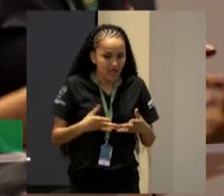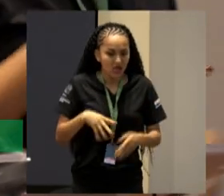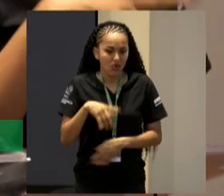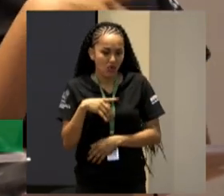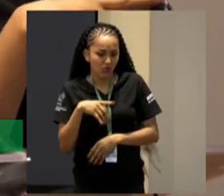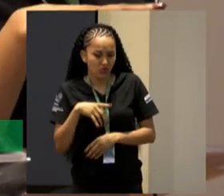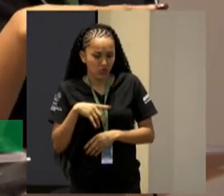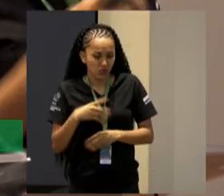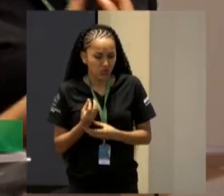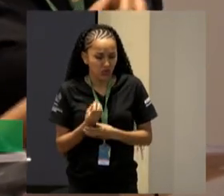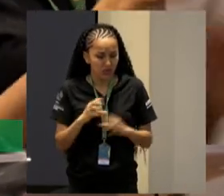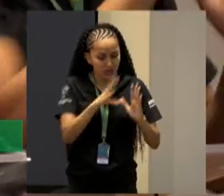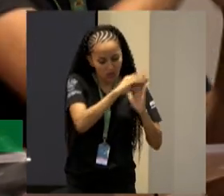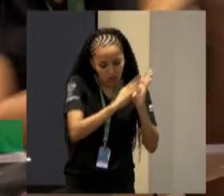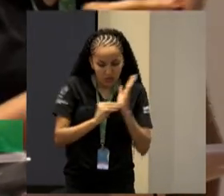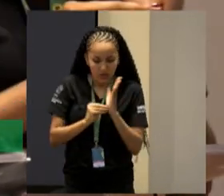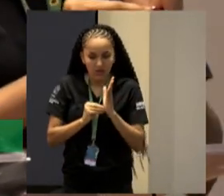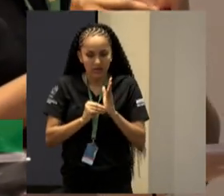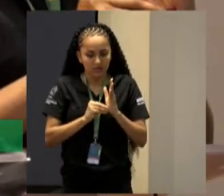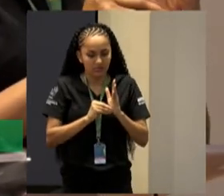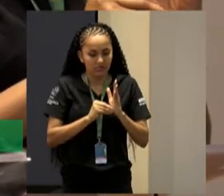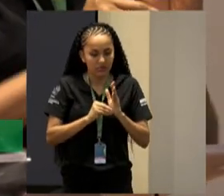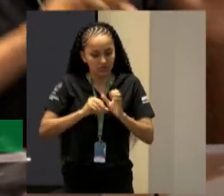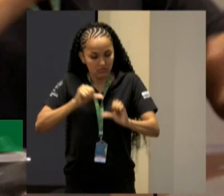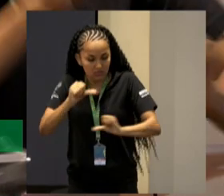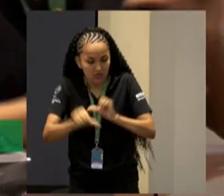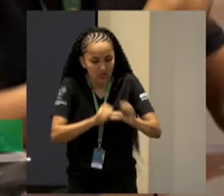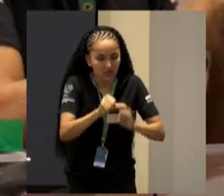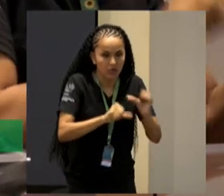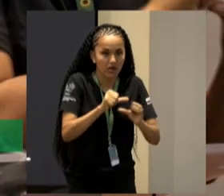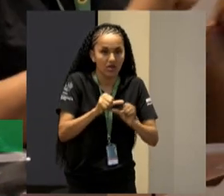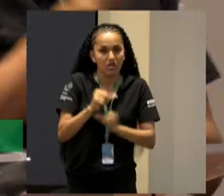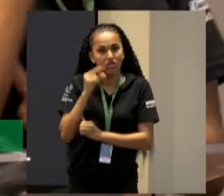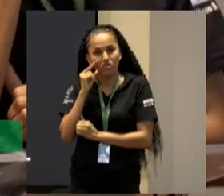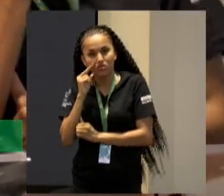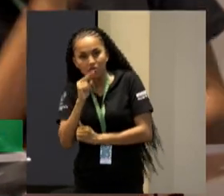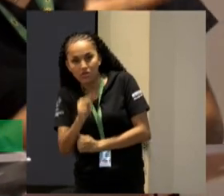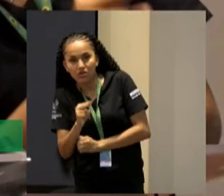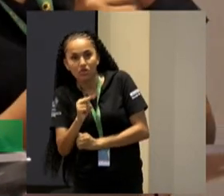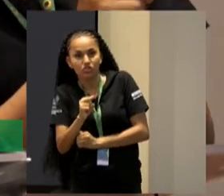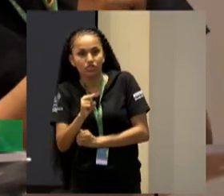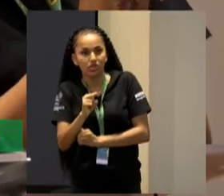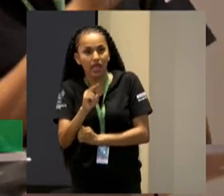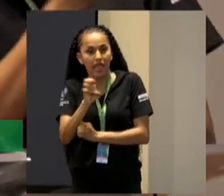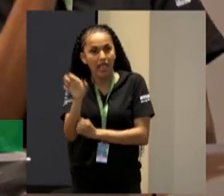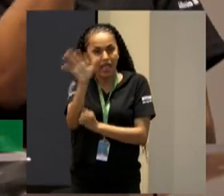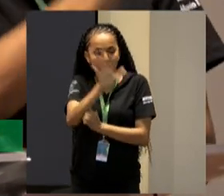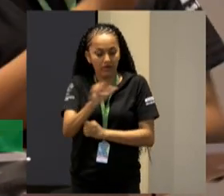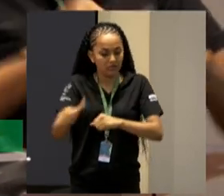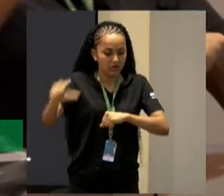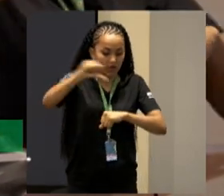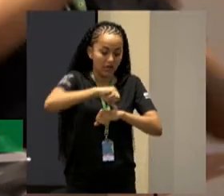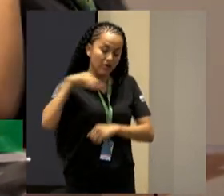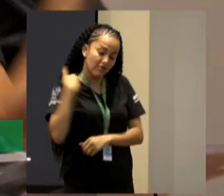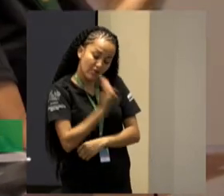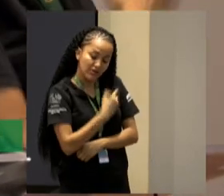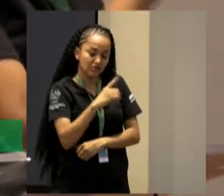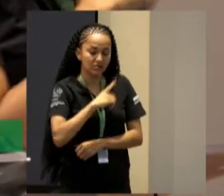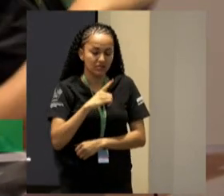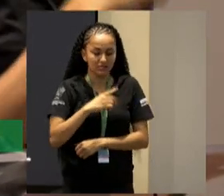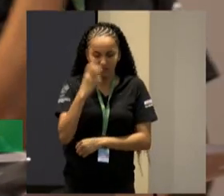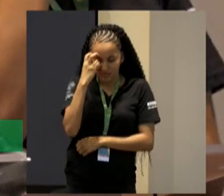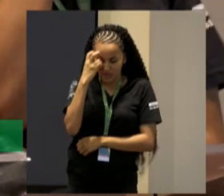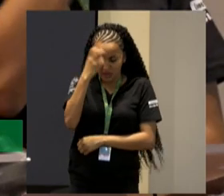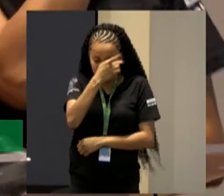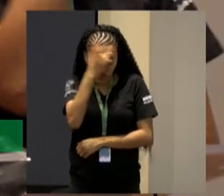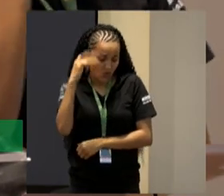esse repertório teórico, desconstruindo essa visão da educação eurocêntrica. Nós tínhamos os nossos